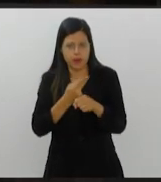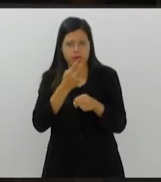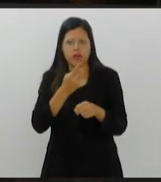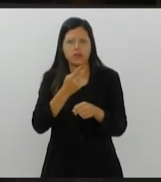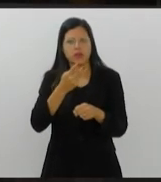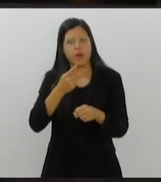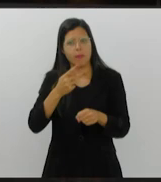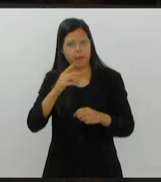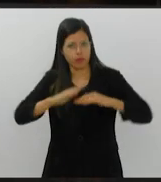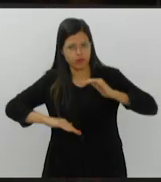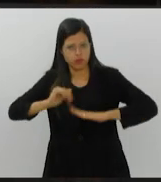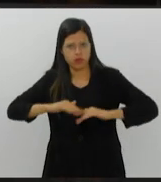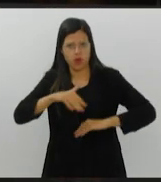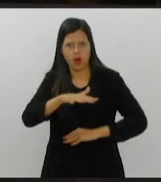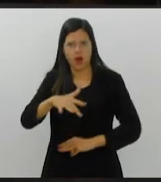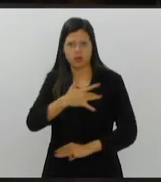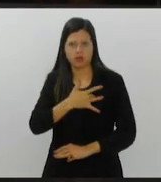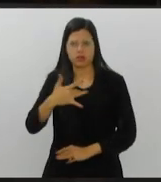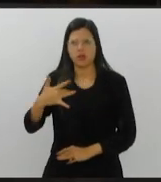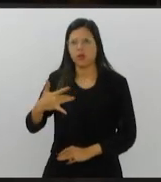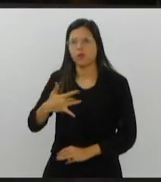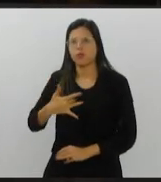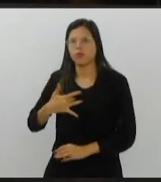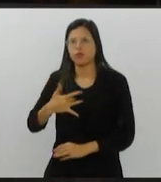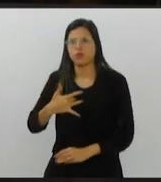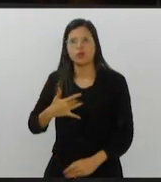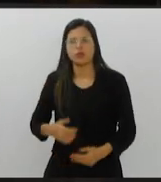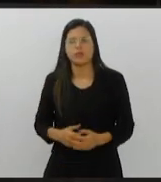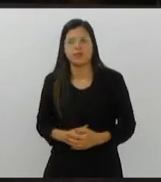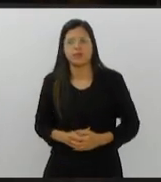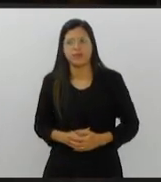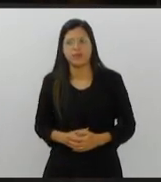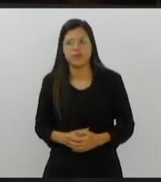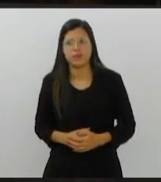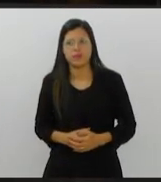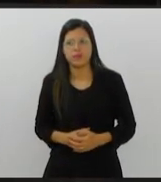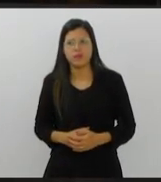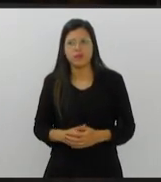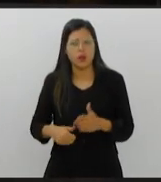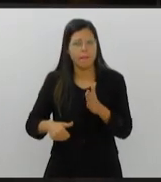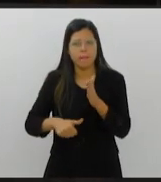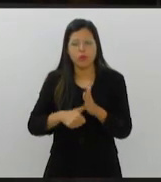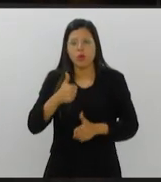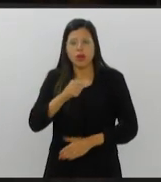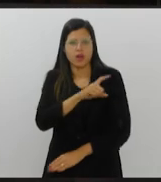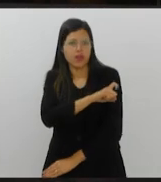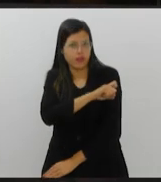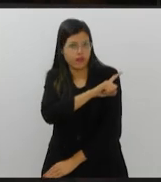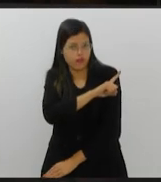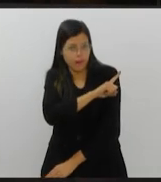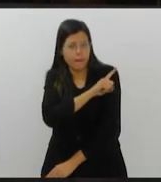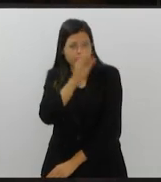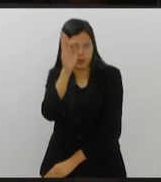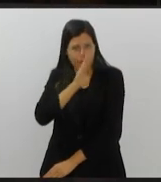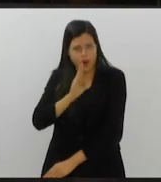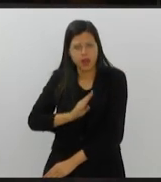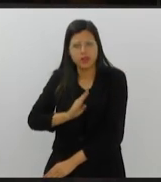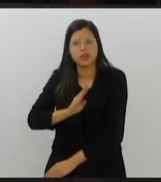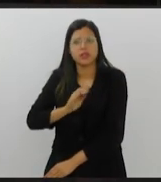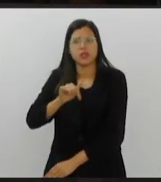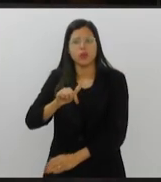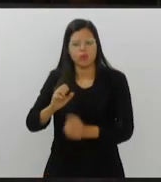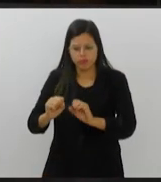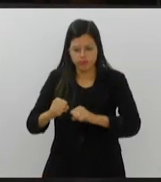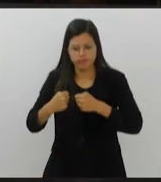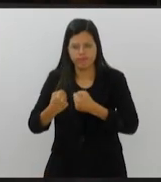saúde, reconhecendo aqueles que, assim como a pioneira da enfermagem brasileira, se dedicam a salvar